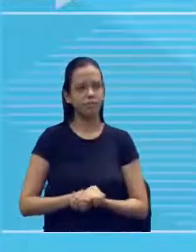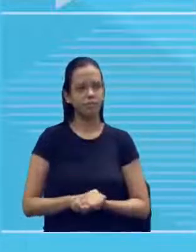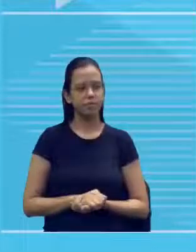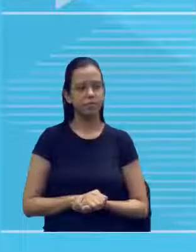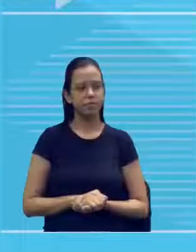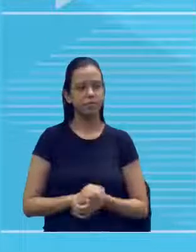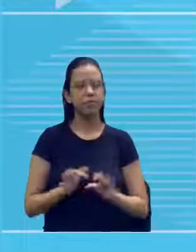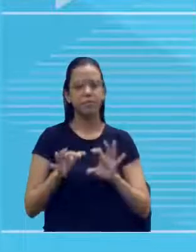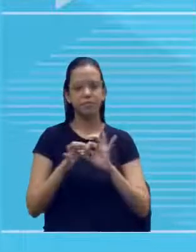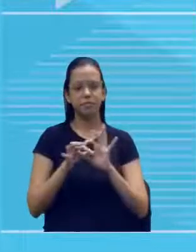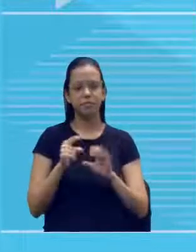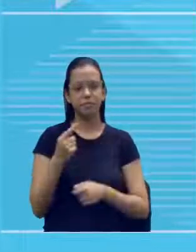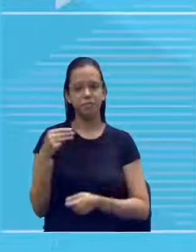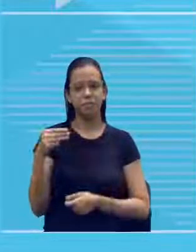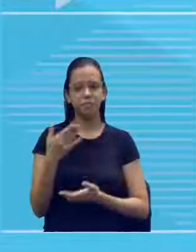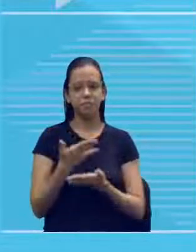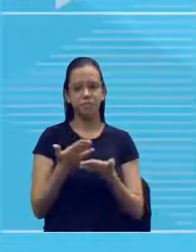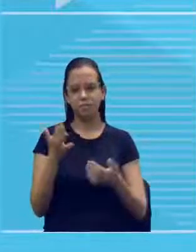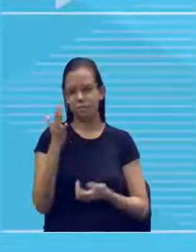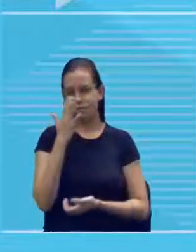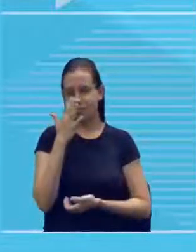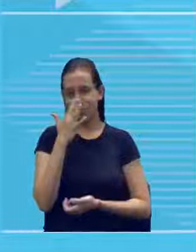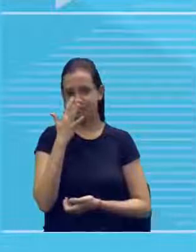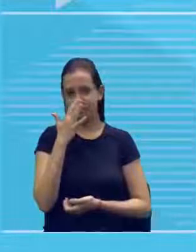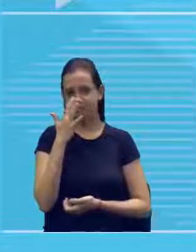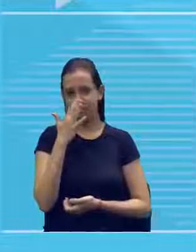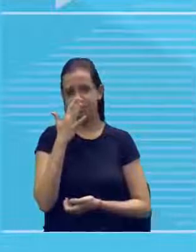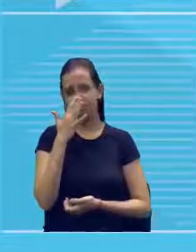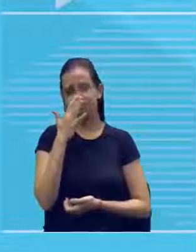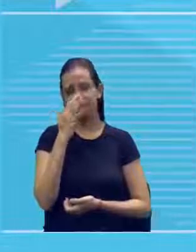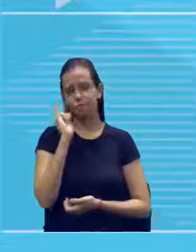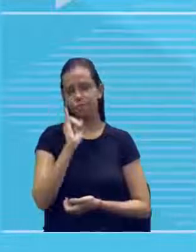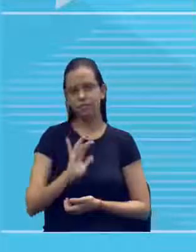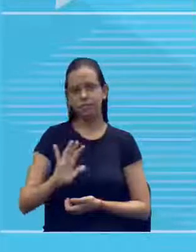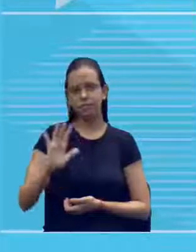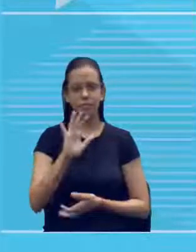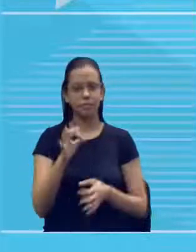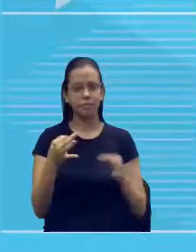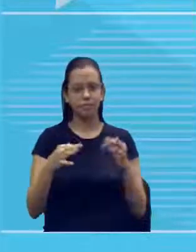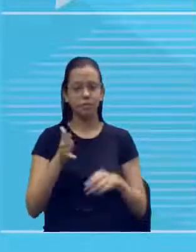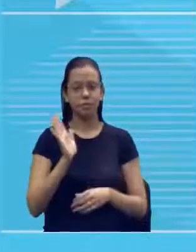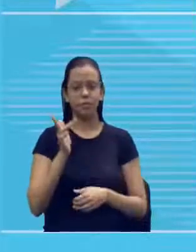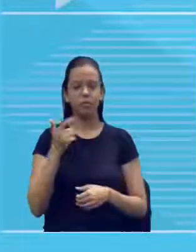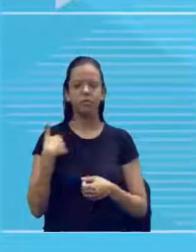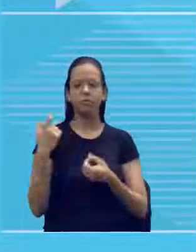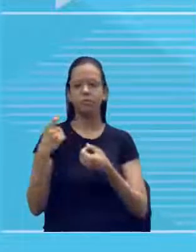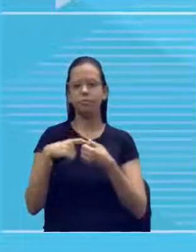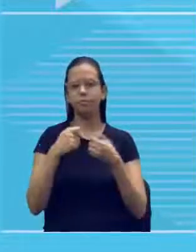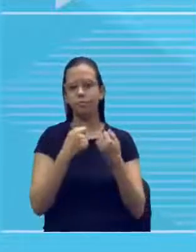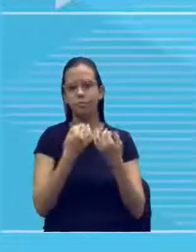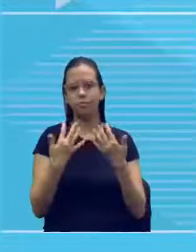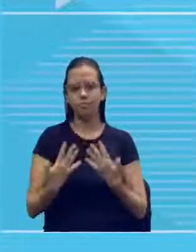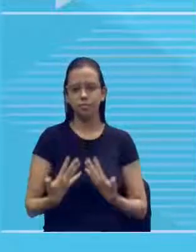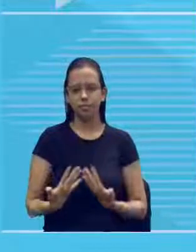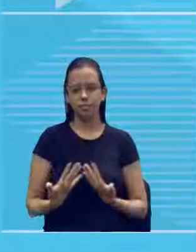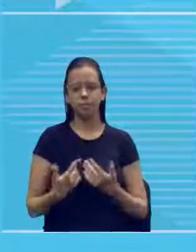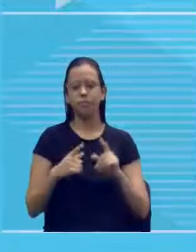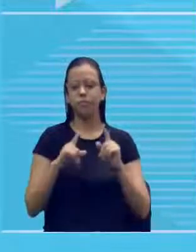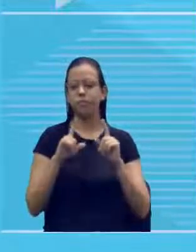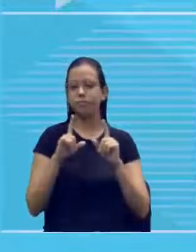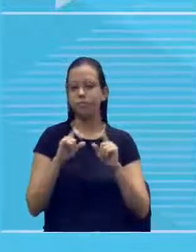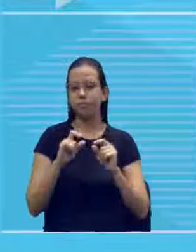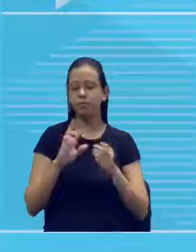Eu vou deixar um minutinho para vocês observarem aí essa imagem, viu? Que já venho falar para vocês o que é